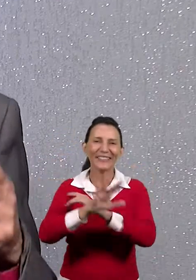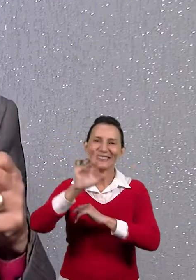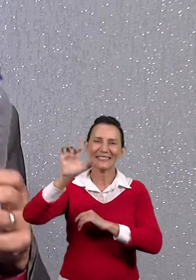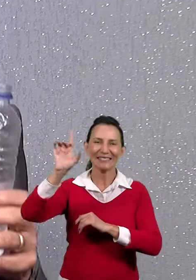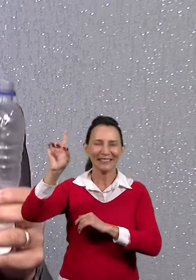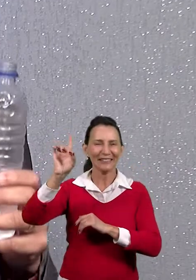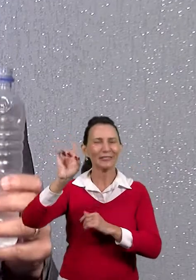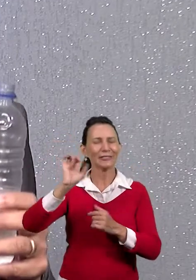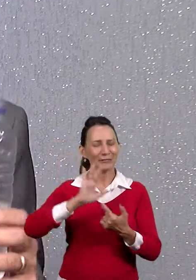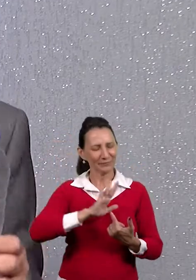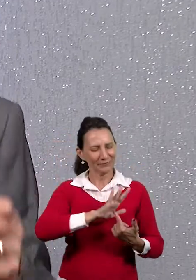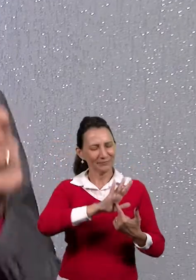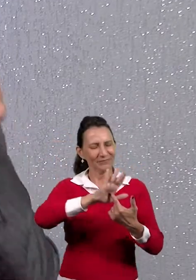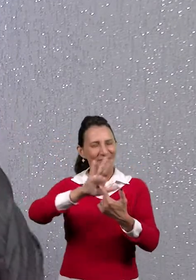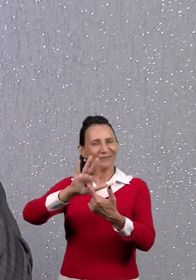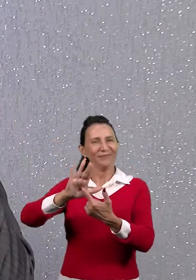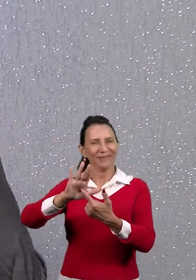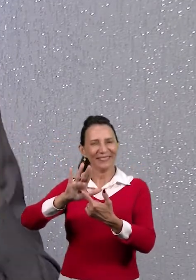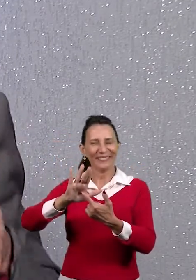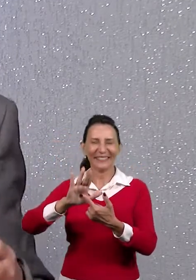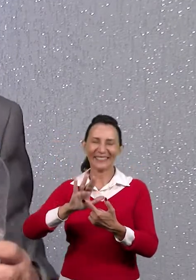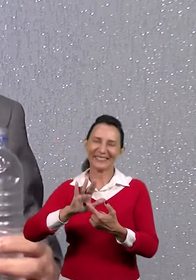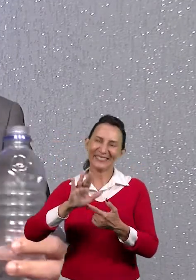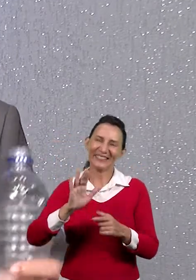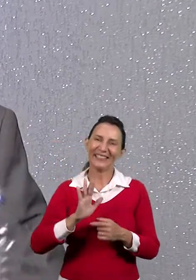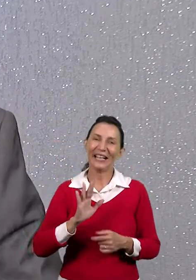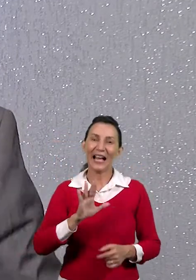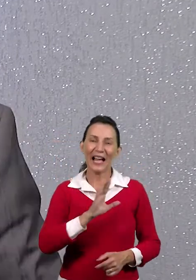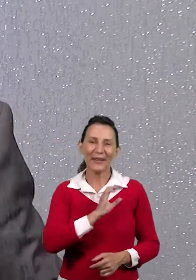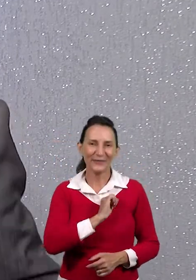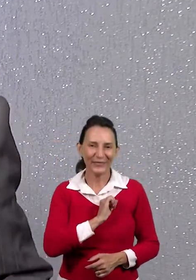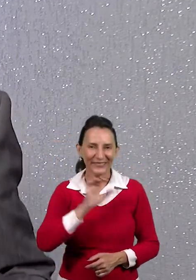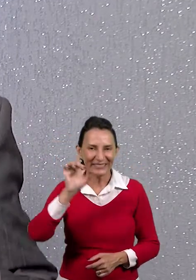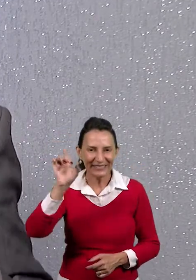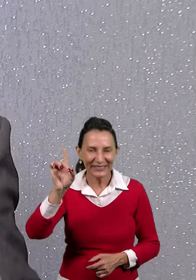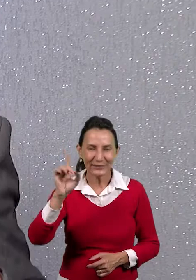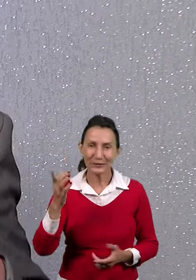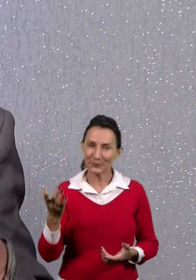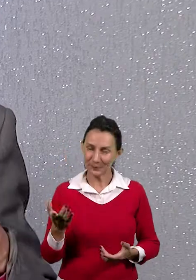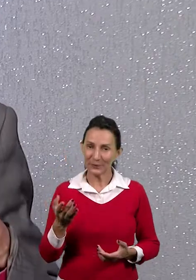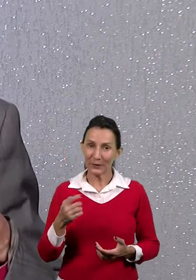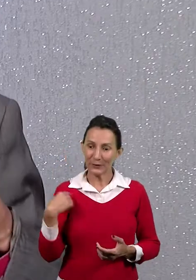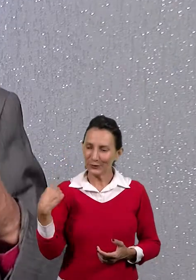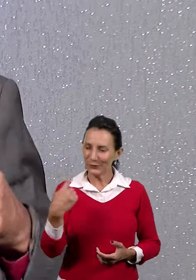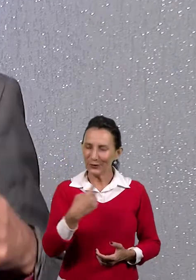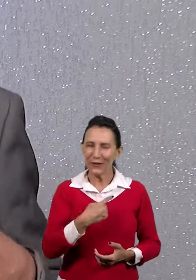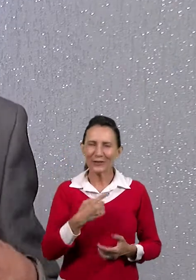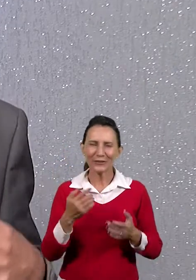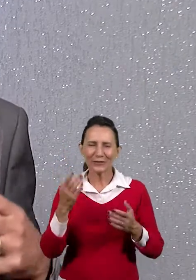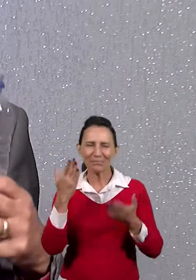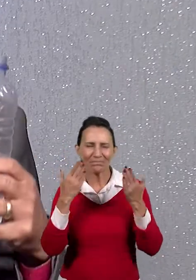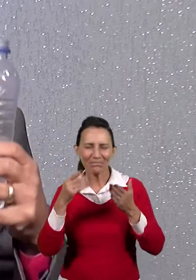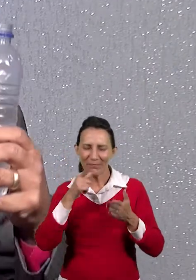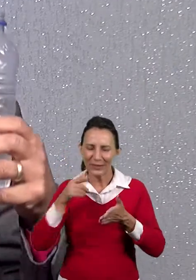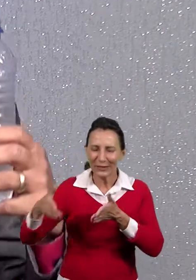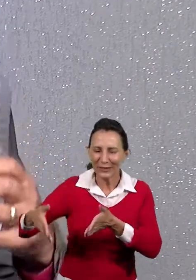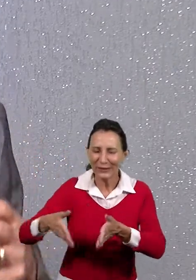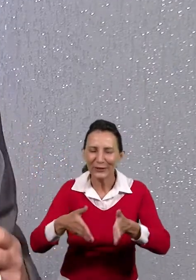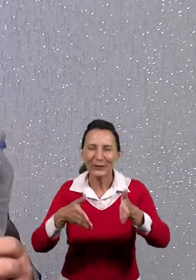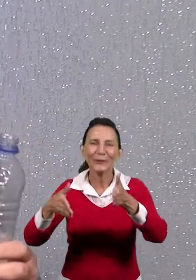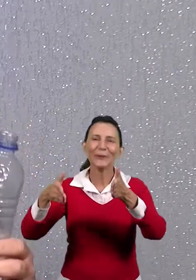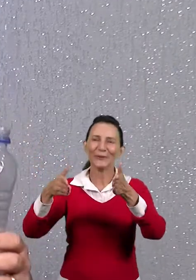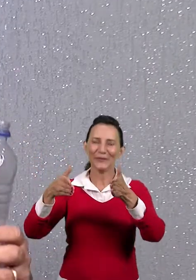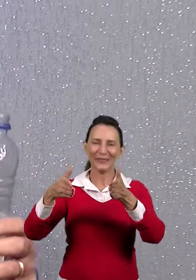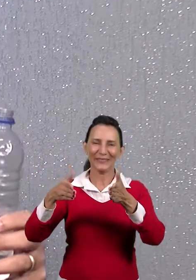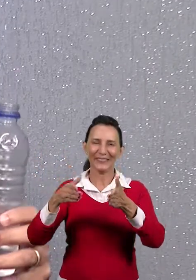manifestando, transbordando água. A Bíblia diz que nós somos rios, fontes de água vivas fluindo de nós,